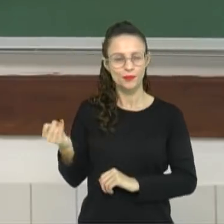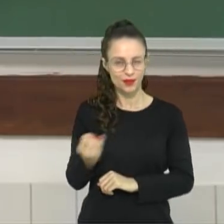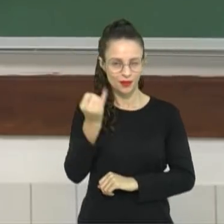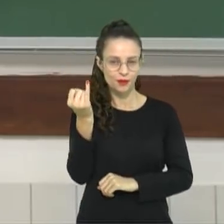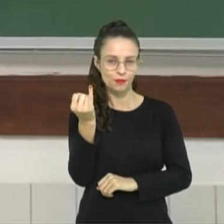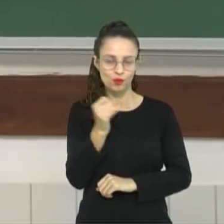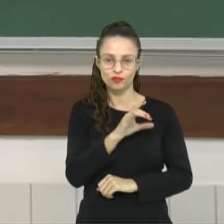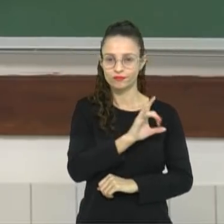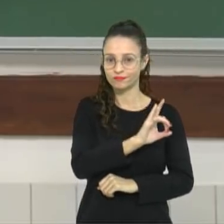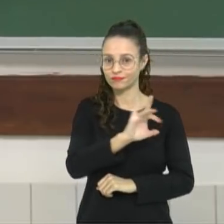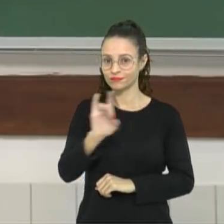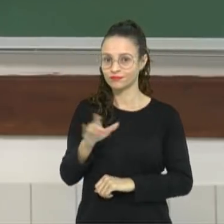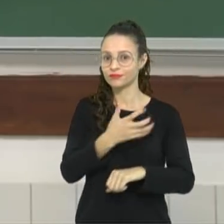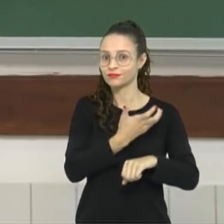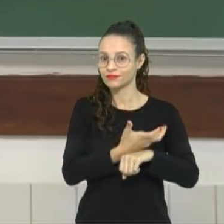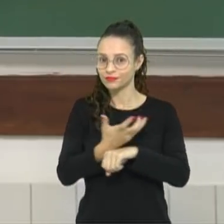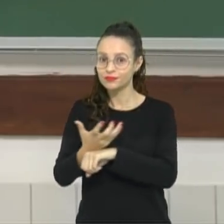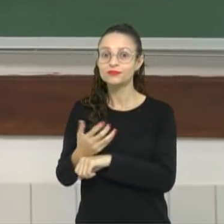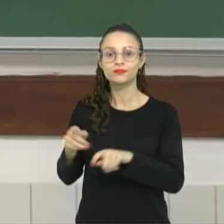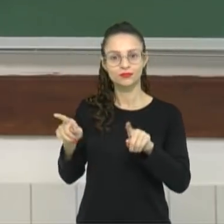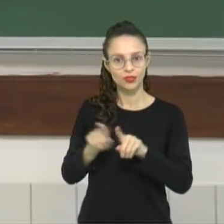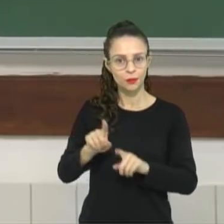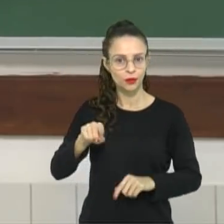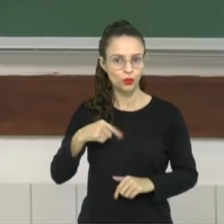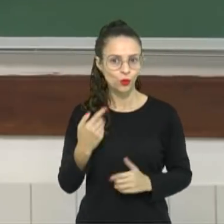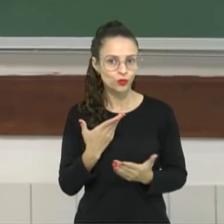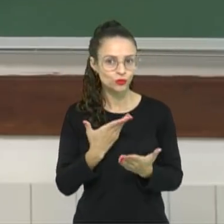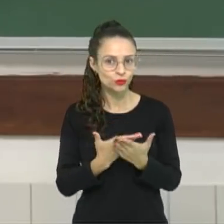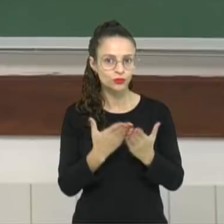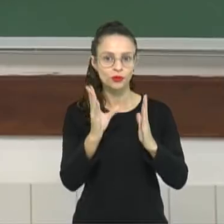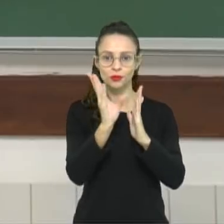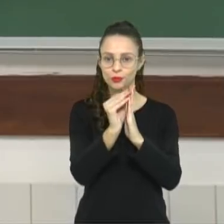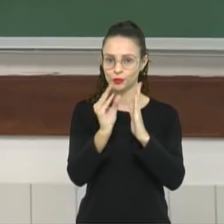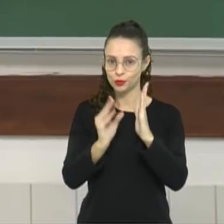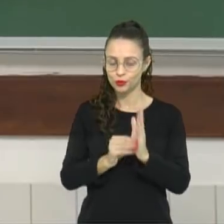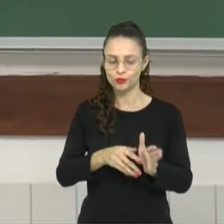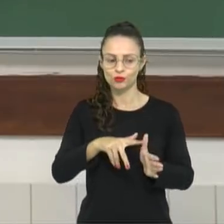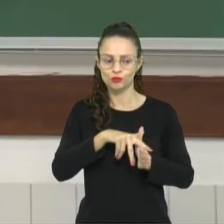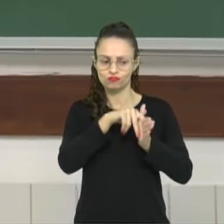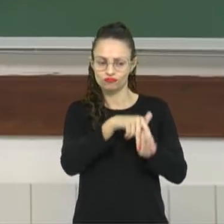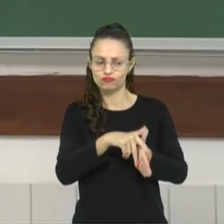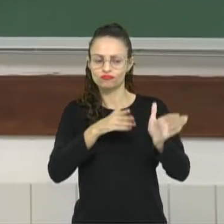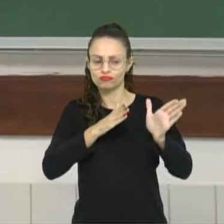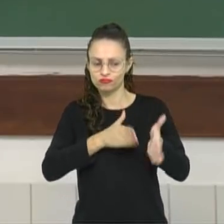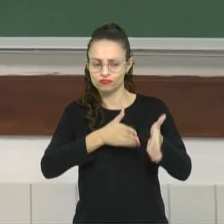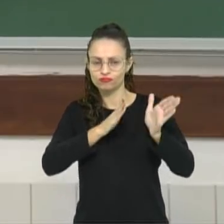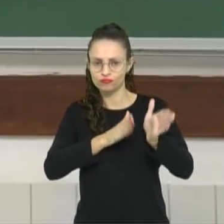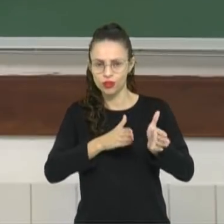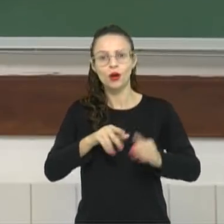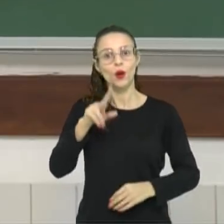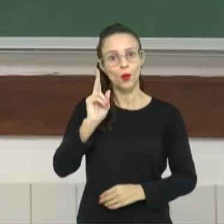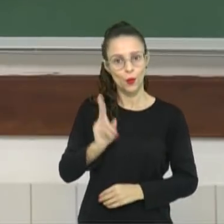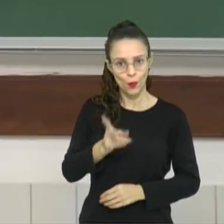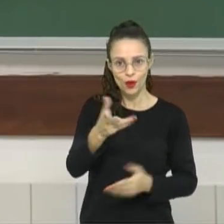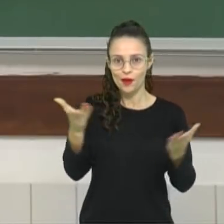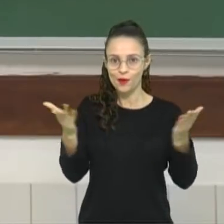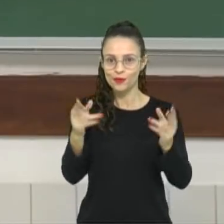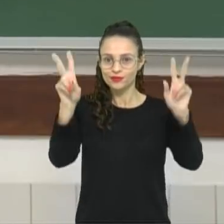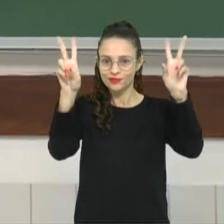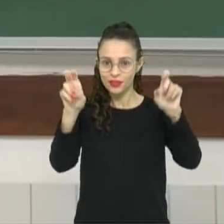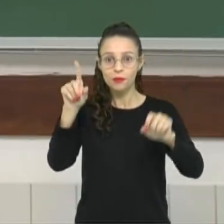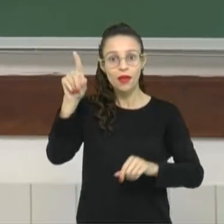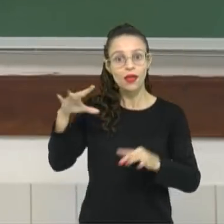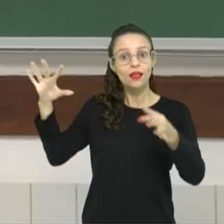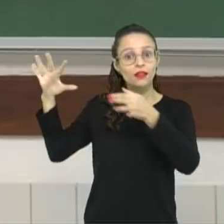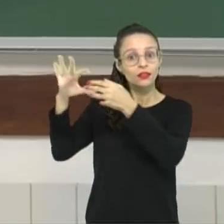disciplinas, inclusive o conteúdo que nós estamos estudando, que é o tropeirismo, e a gente vai continuar falando dele hoje. Ele liga lá